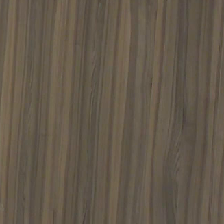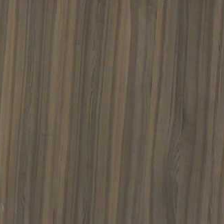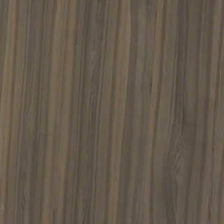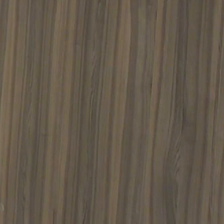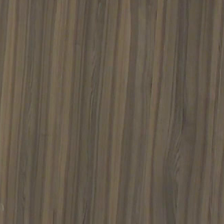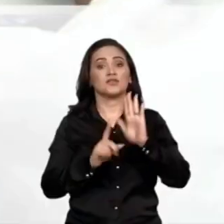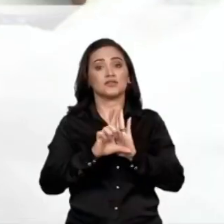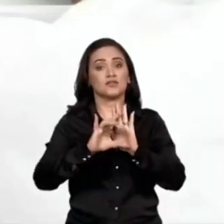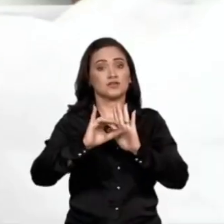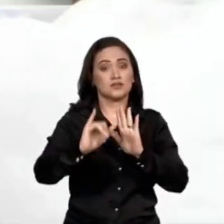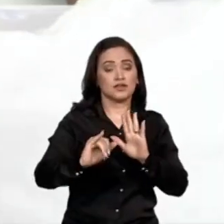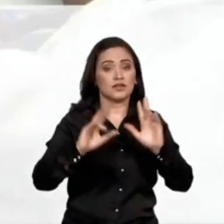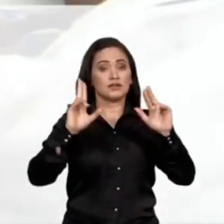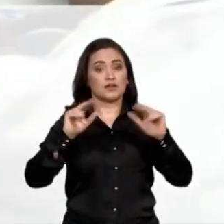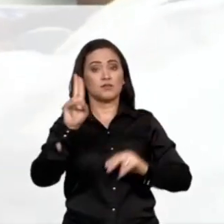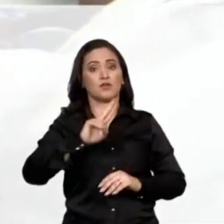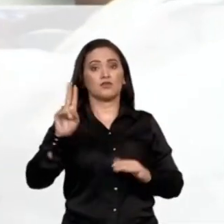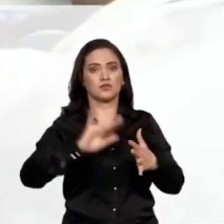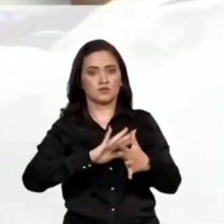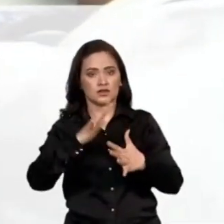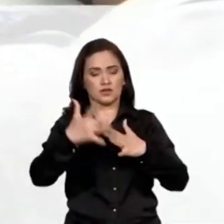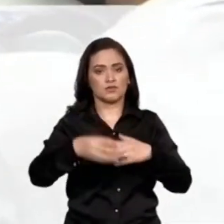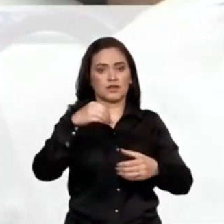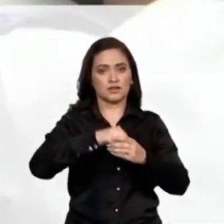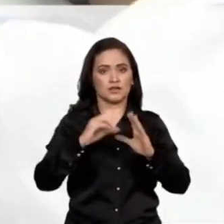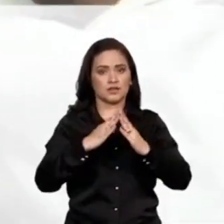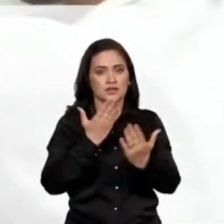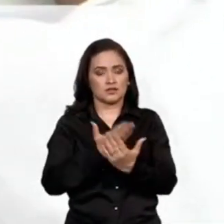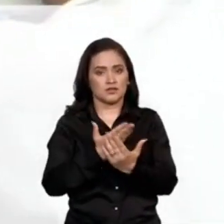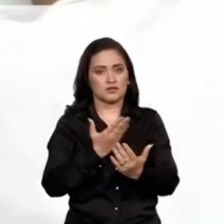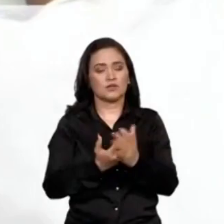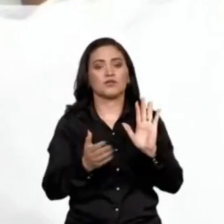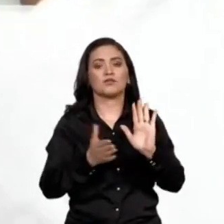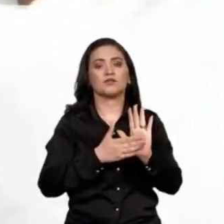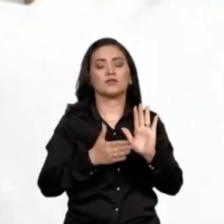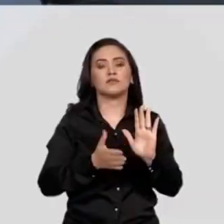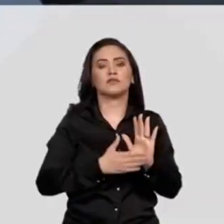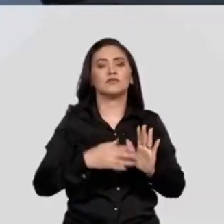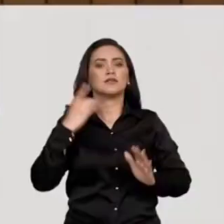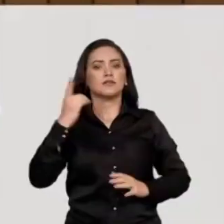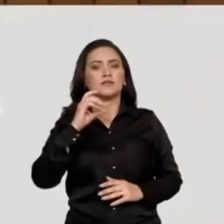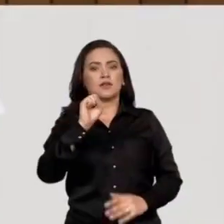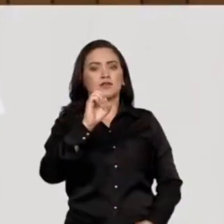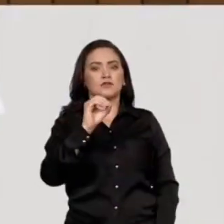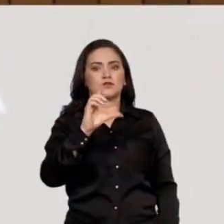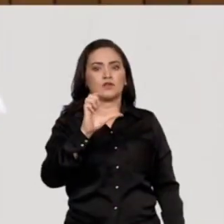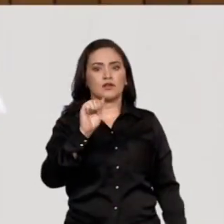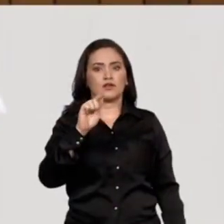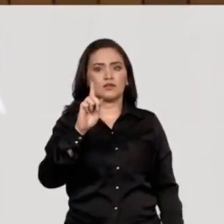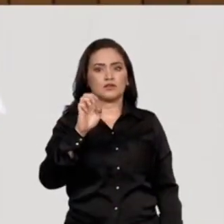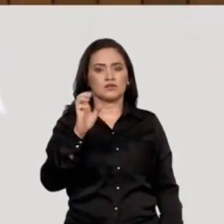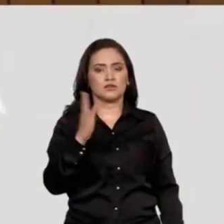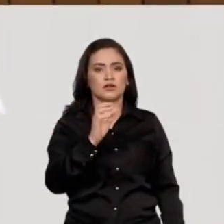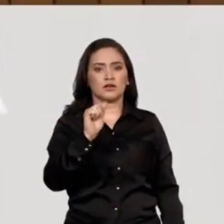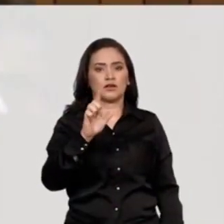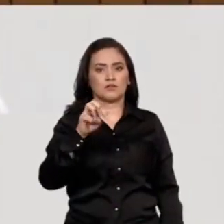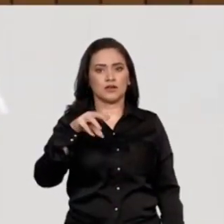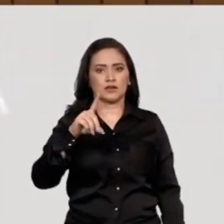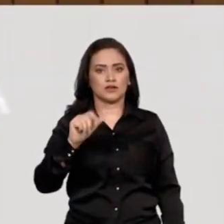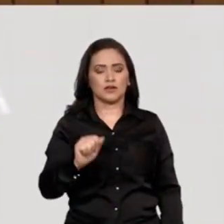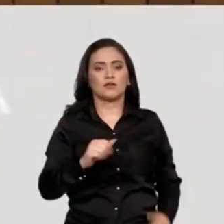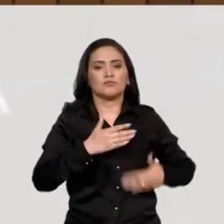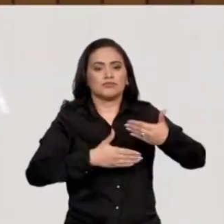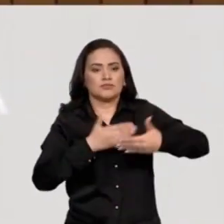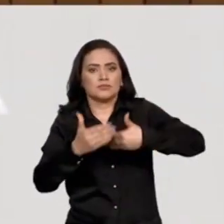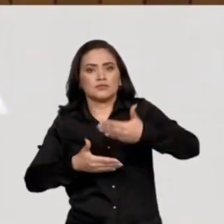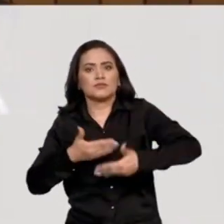reportagem. O projeto de lei sobre o uso da linguagem de Libras nas escolas, de autoria da deputada Solange Almeida,